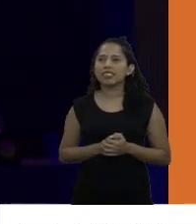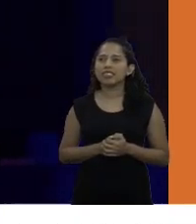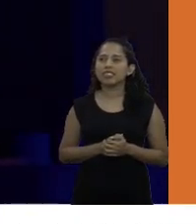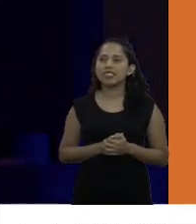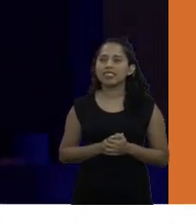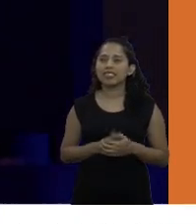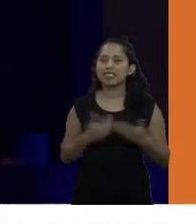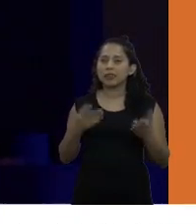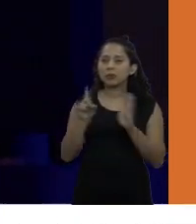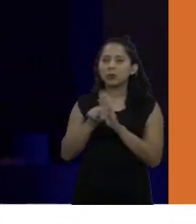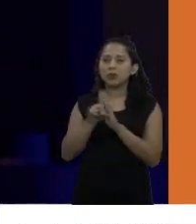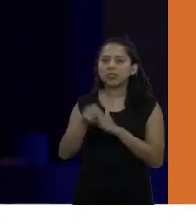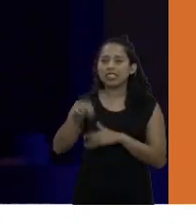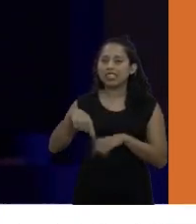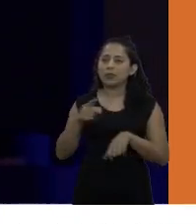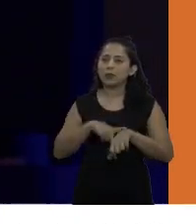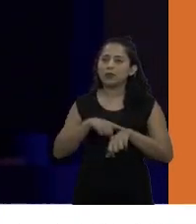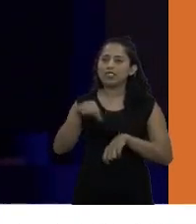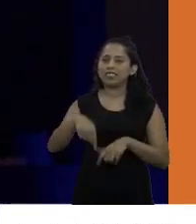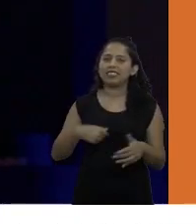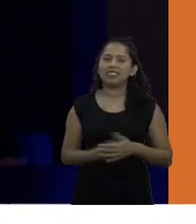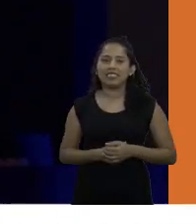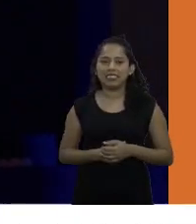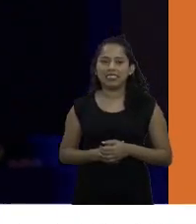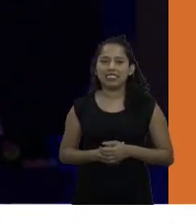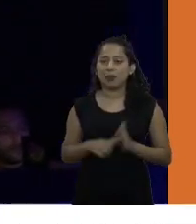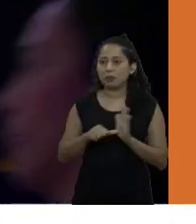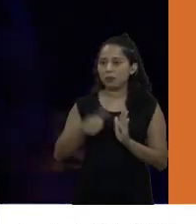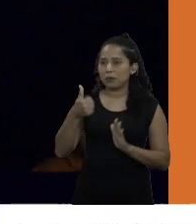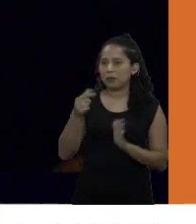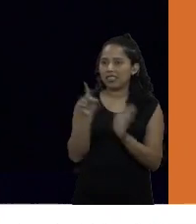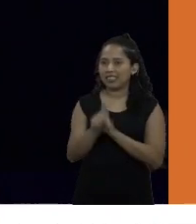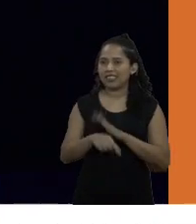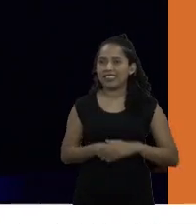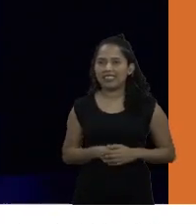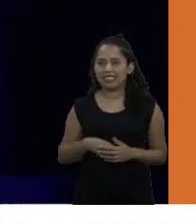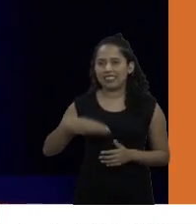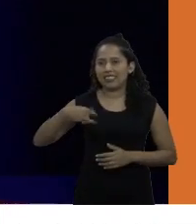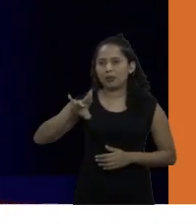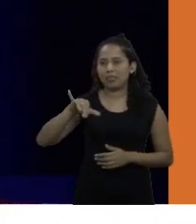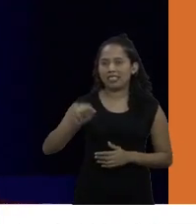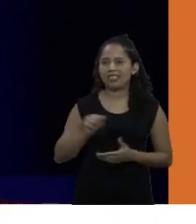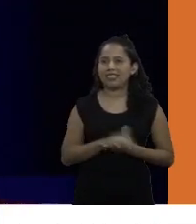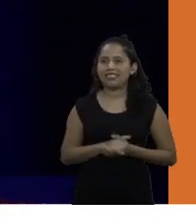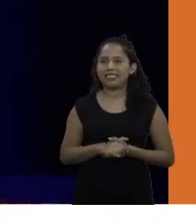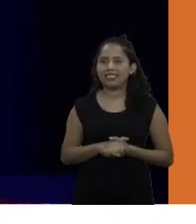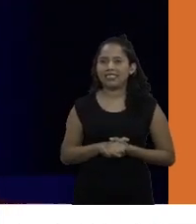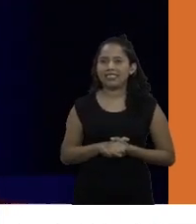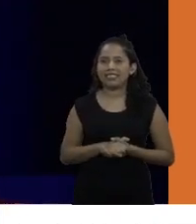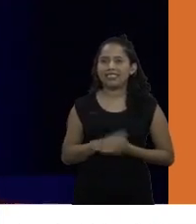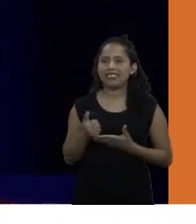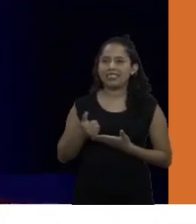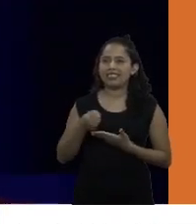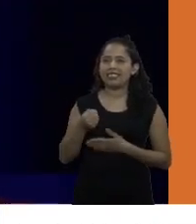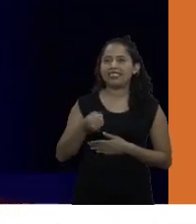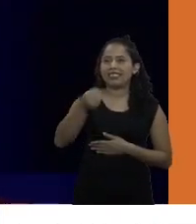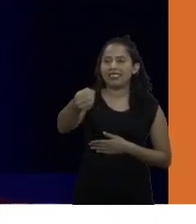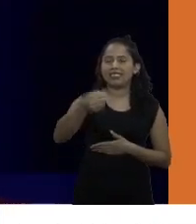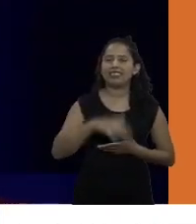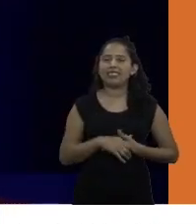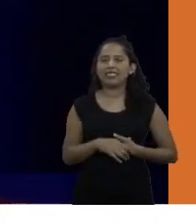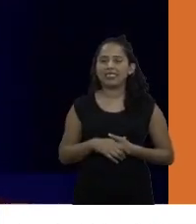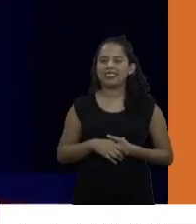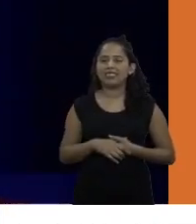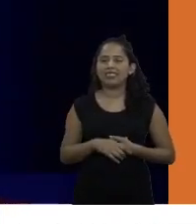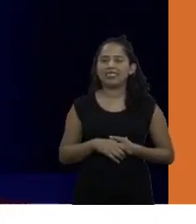Perguntas. Esse é o momento. Temos aqui a primeira. Maria, nossa salvadora da pátria. Maria está levando o microfone para você. Fala o seu nome e